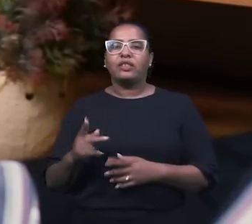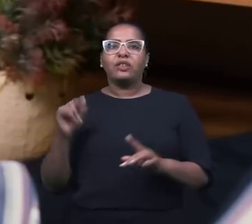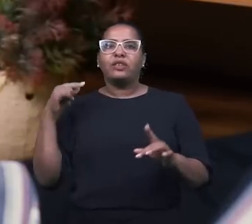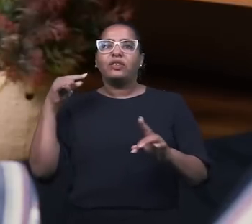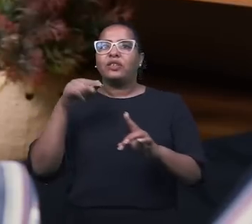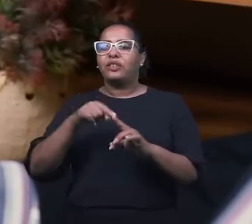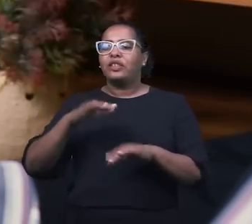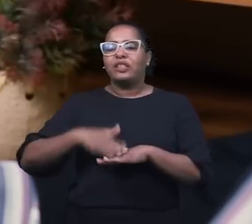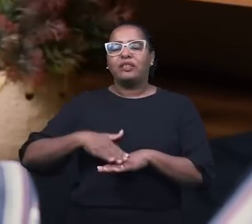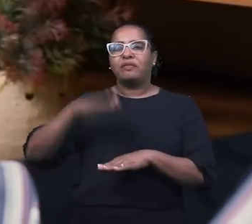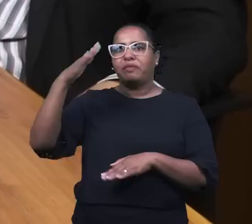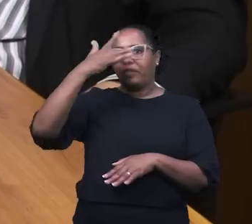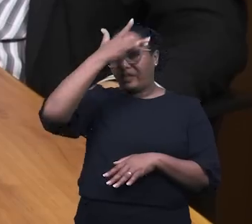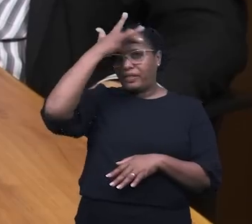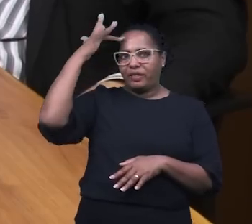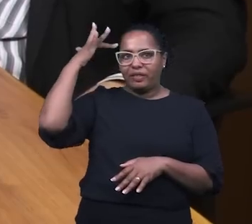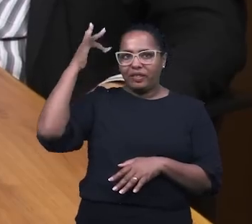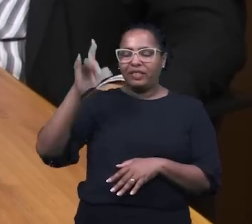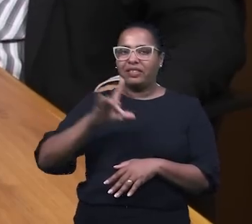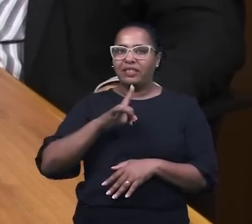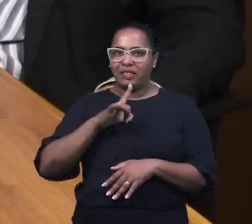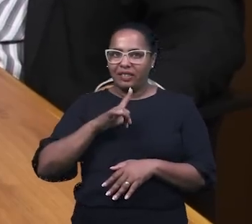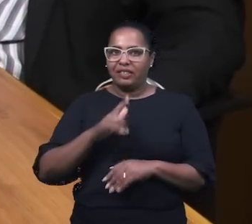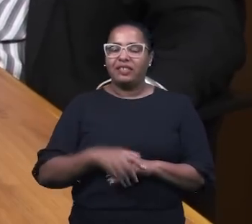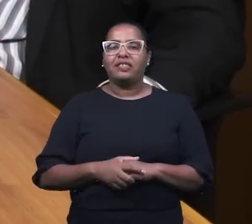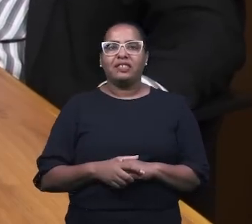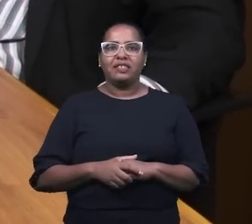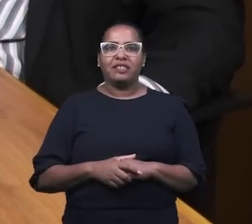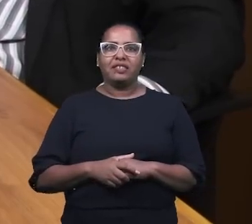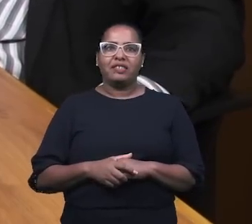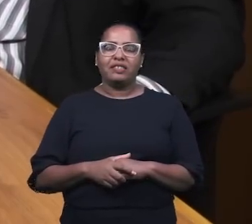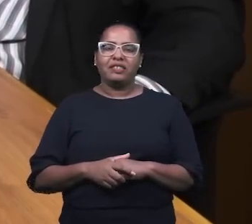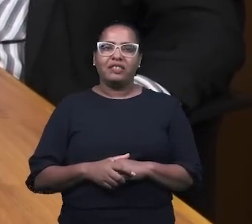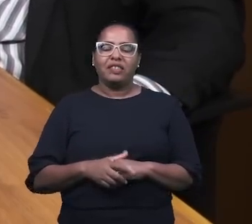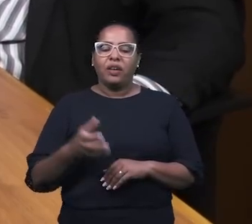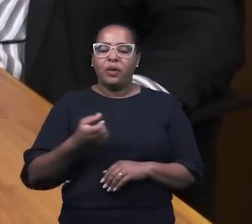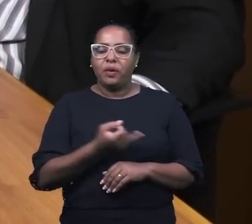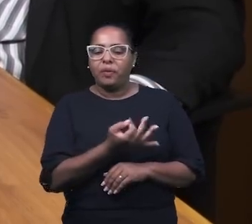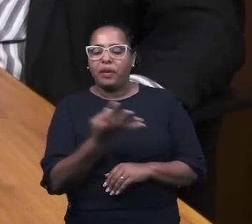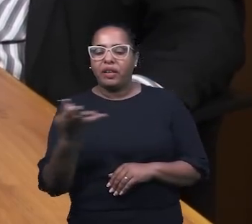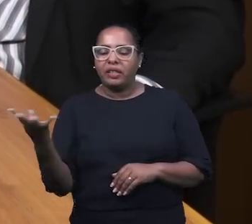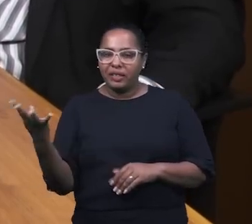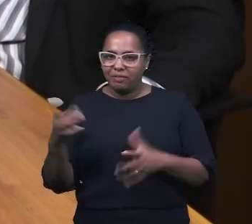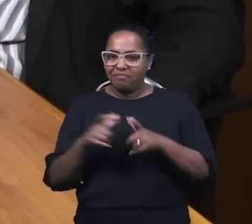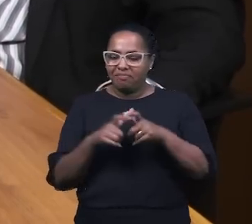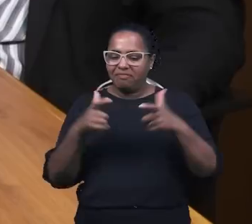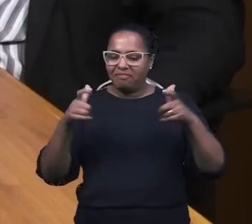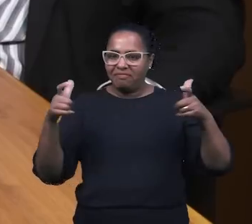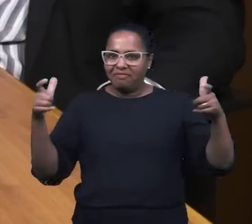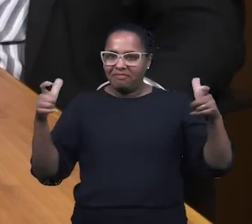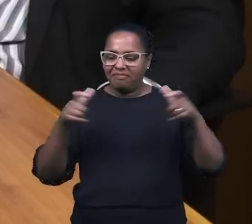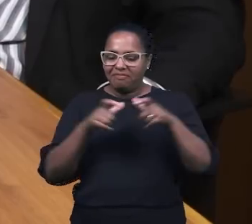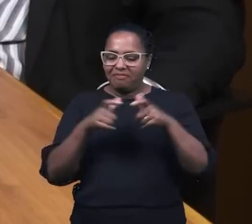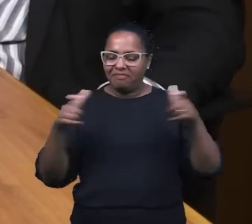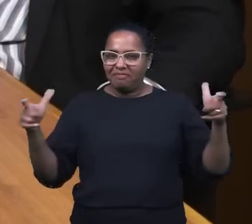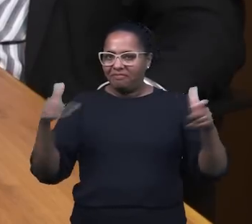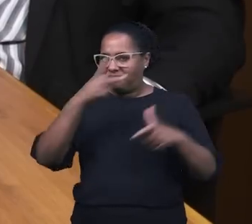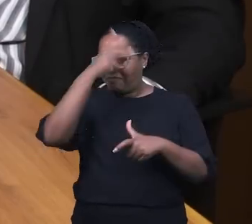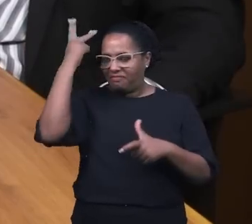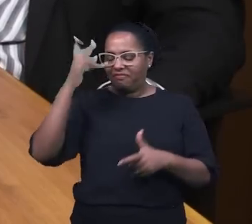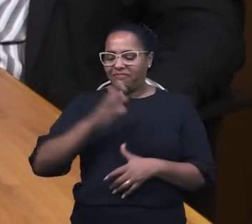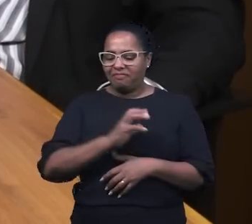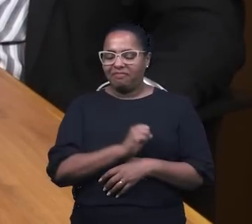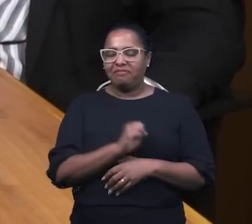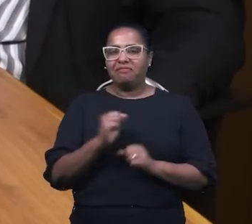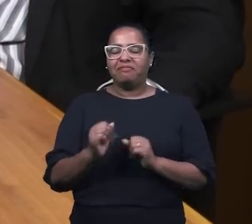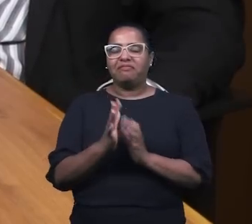é a gente ter até mais pessoas, né? Que maravilha! Temos uma quantidade grande de pessoas que